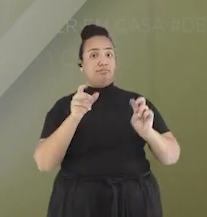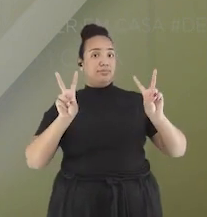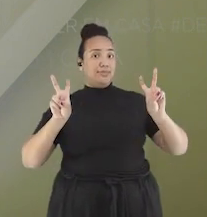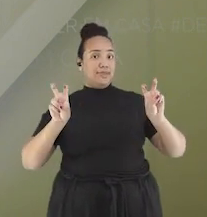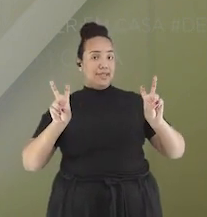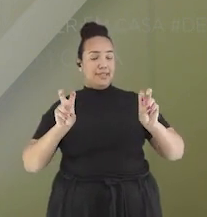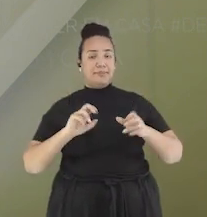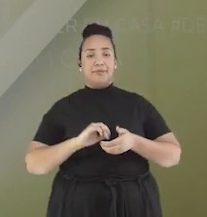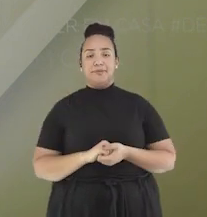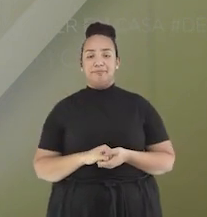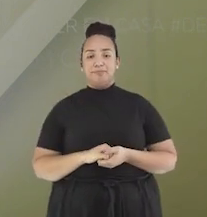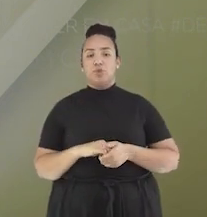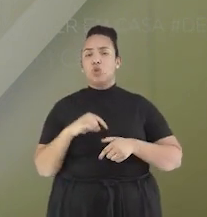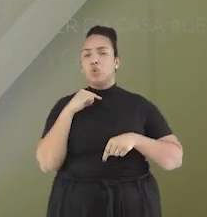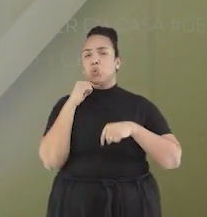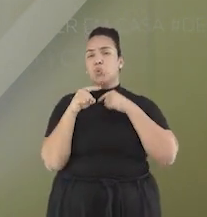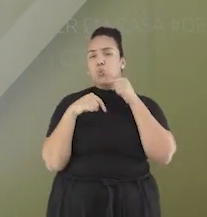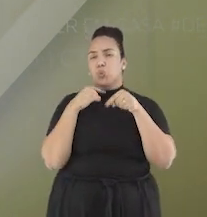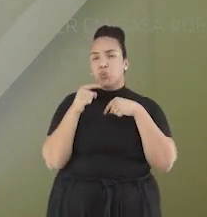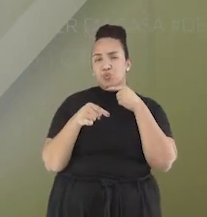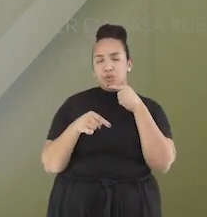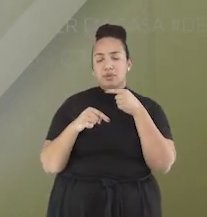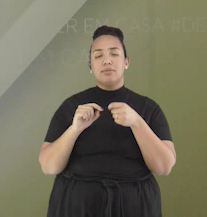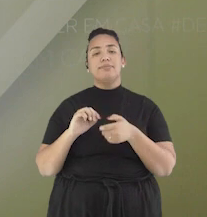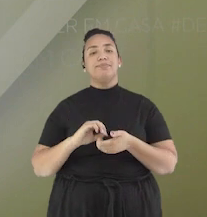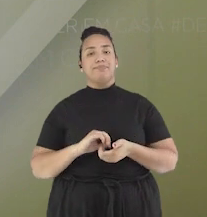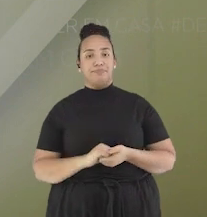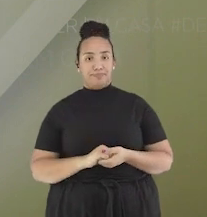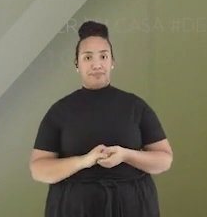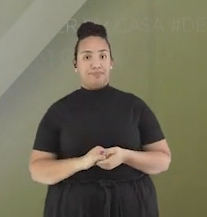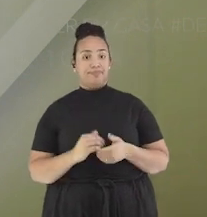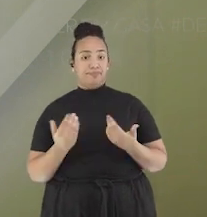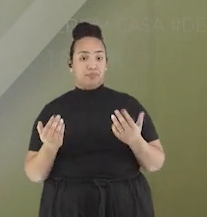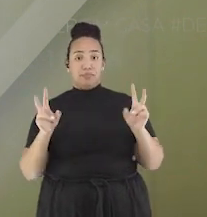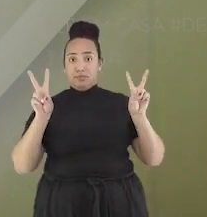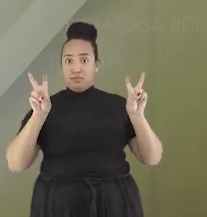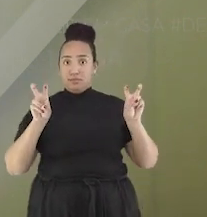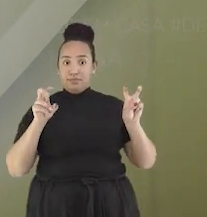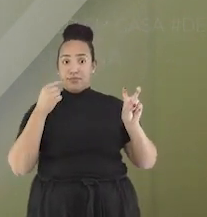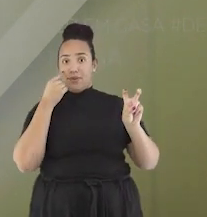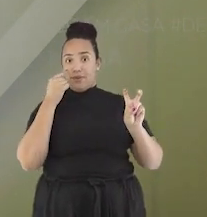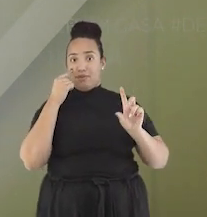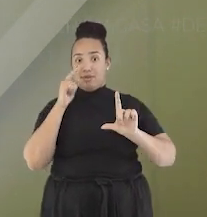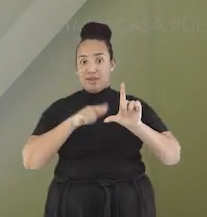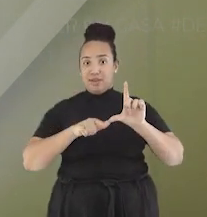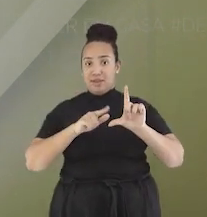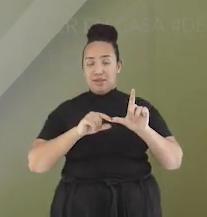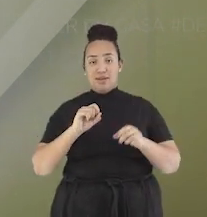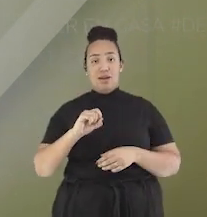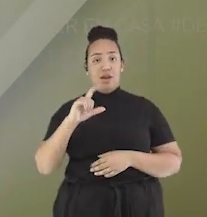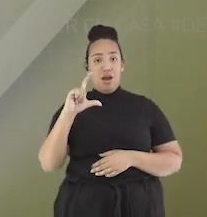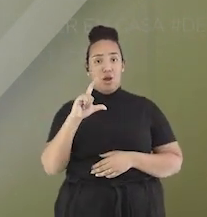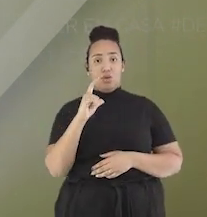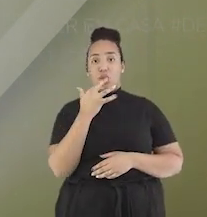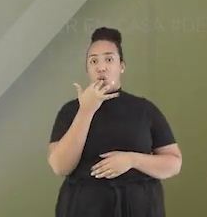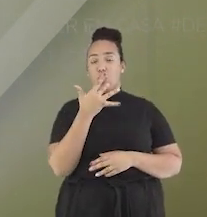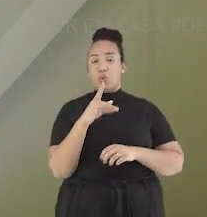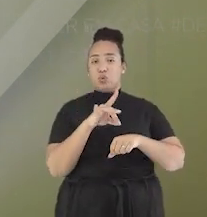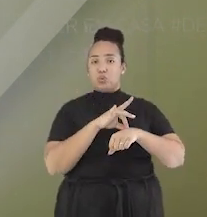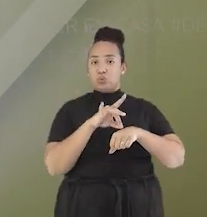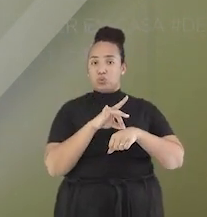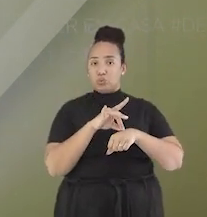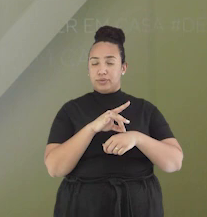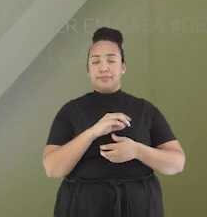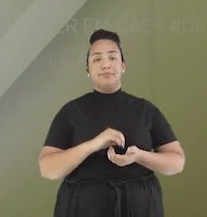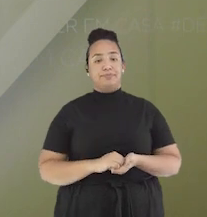o título. O título aqui em cima, veja, dúvida. O título está em negrito